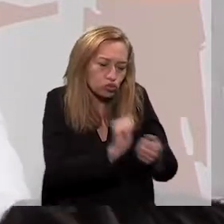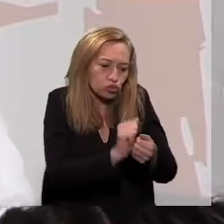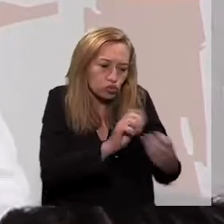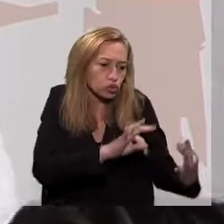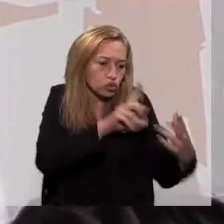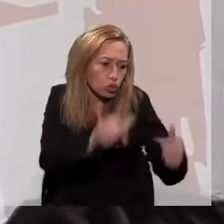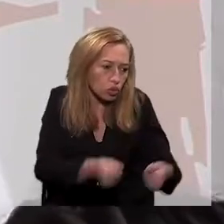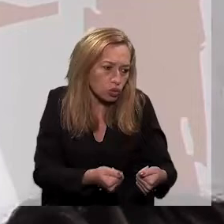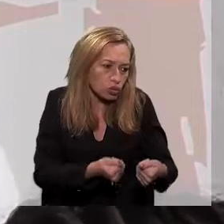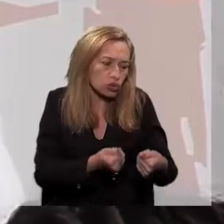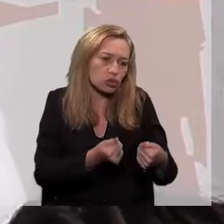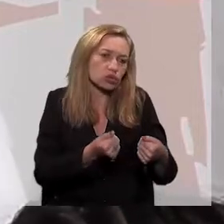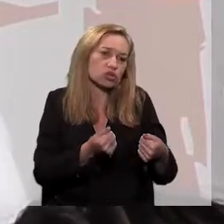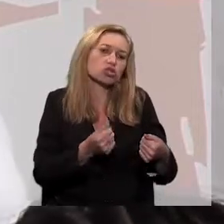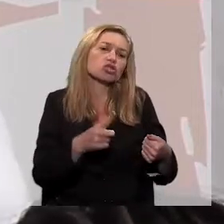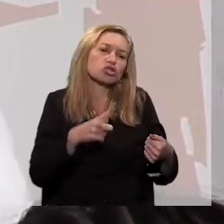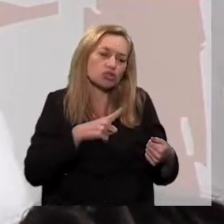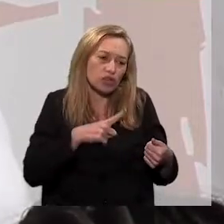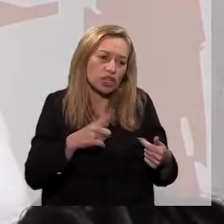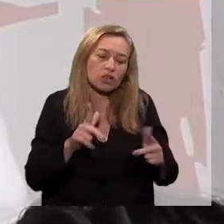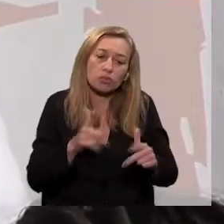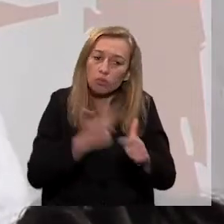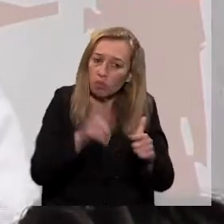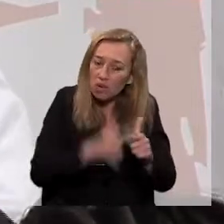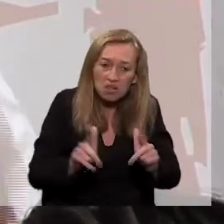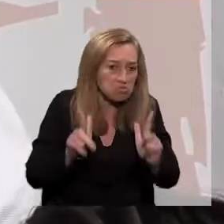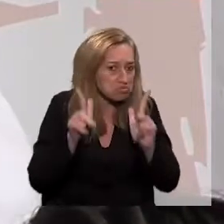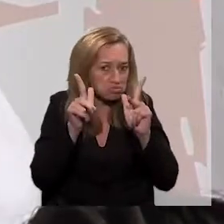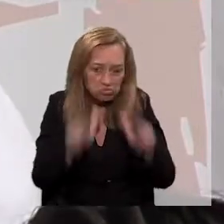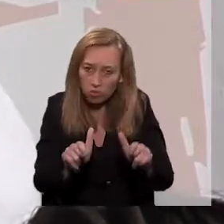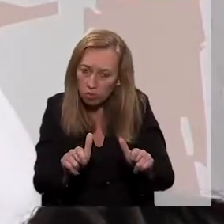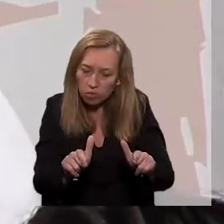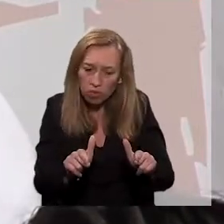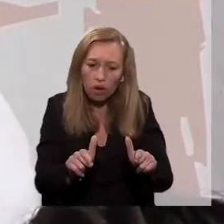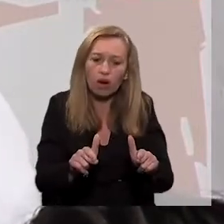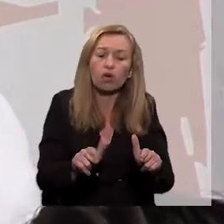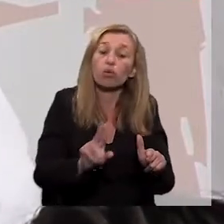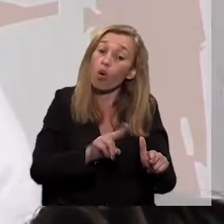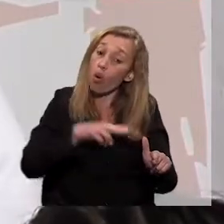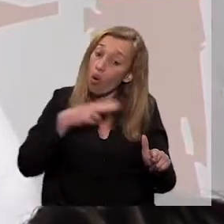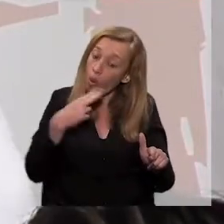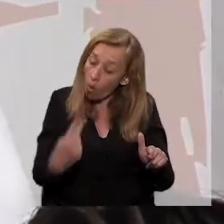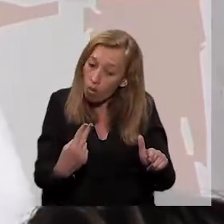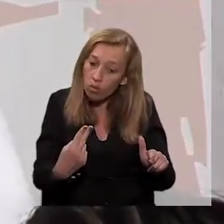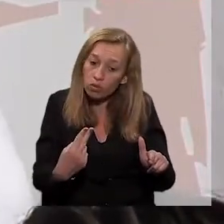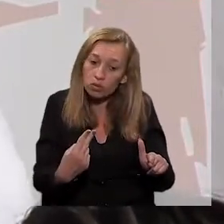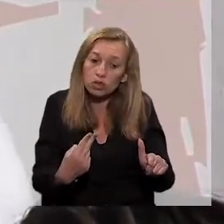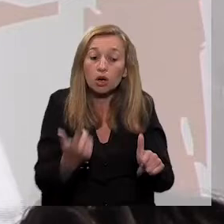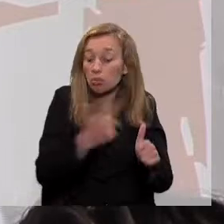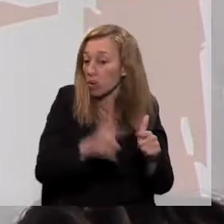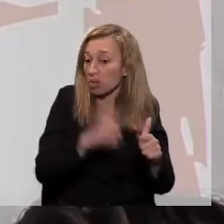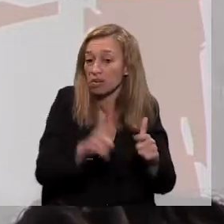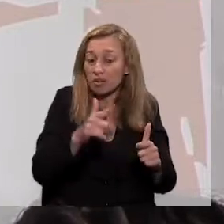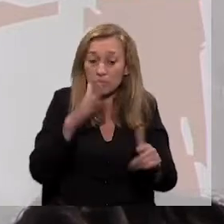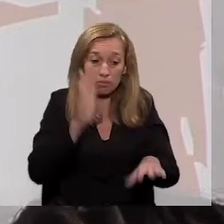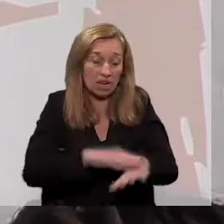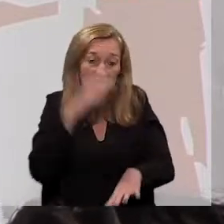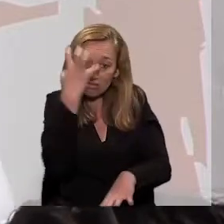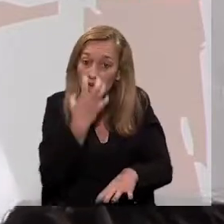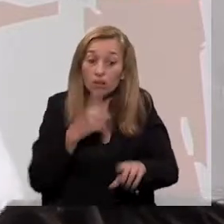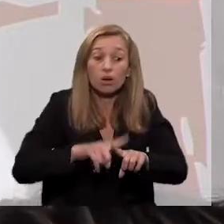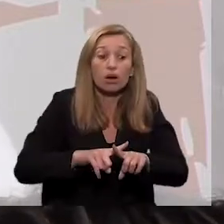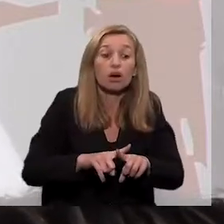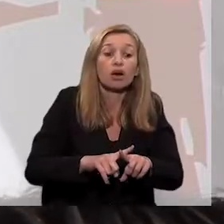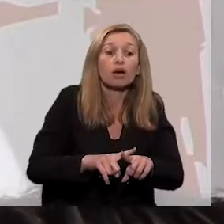todos. Todos passaram por isso, todos tiveram os mesmos problemas ou problemas maiores.